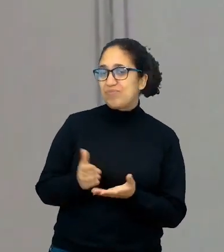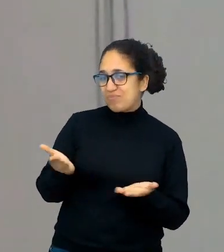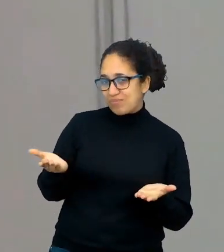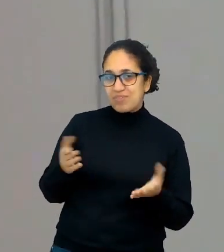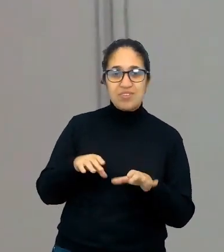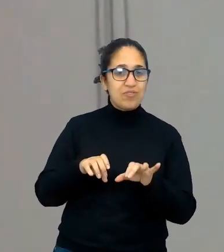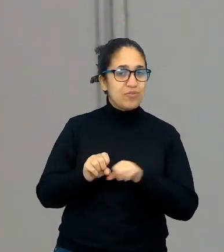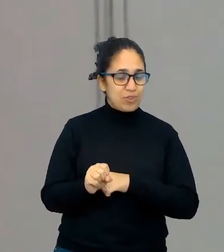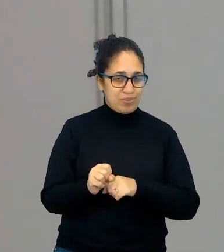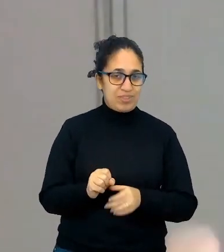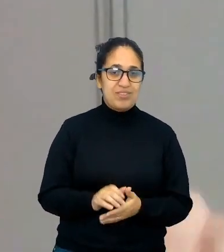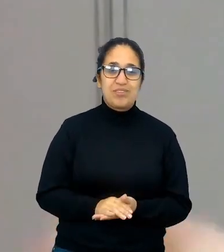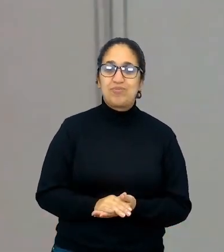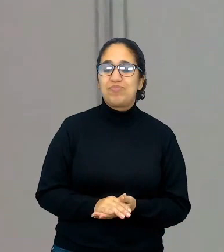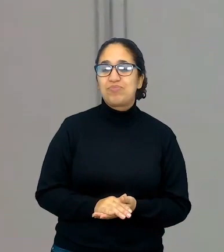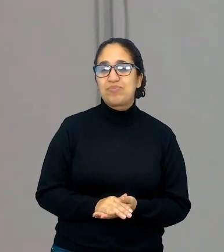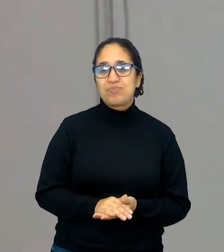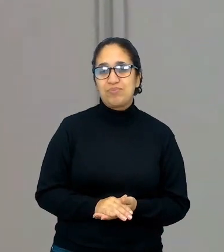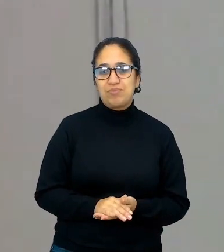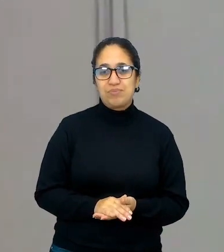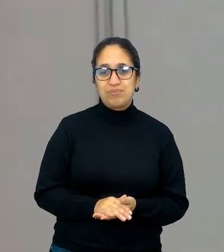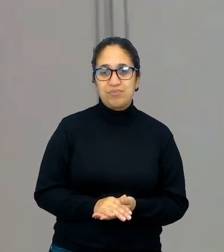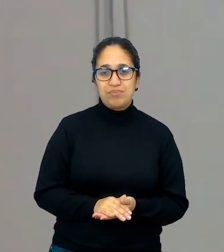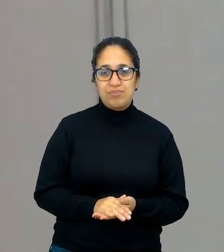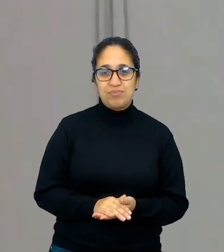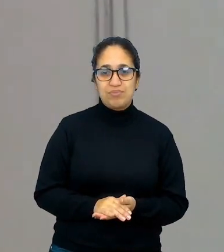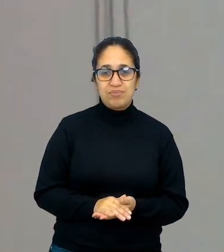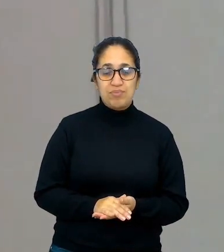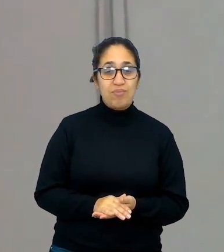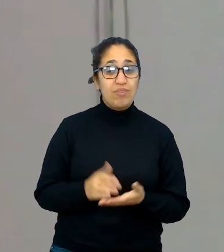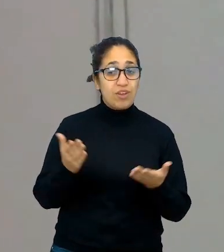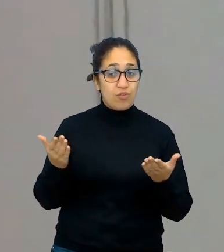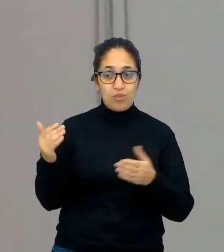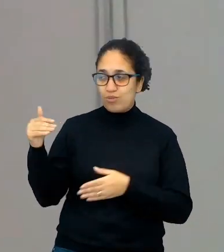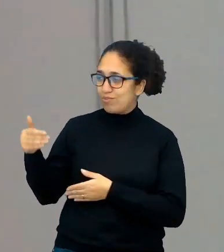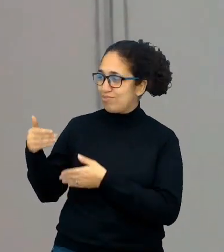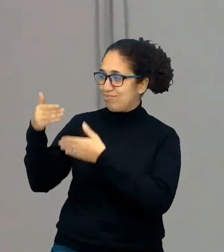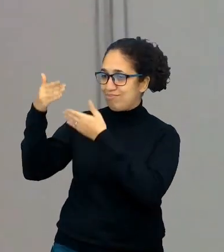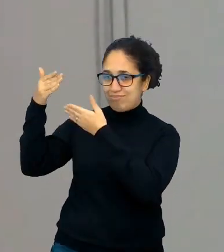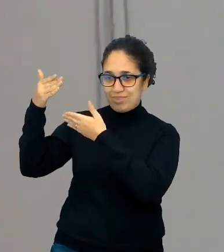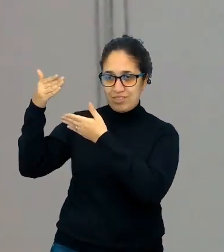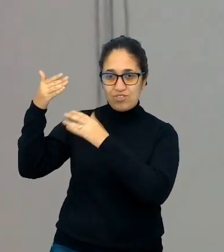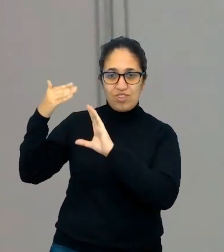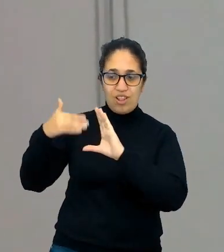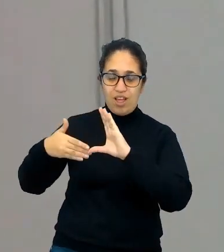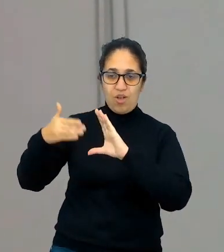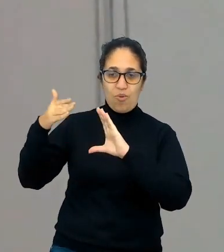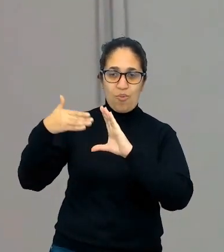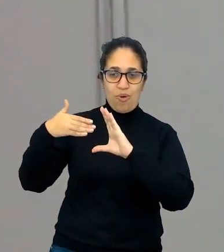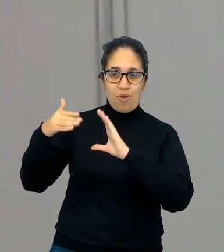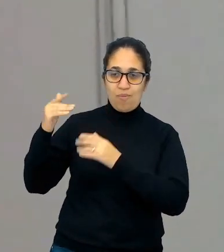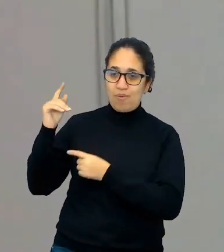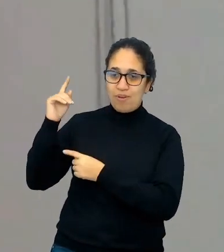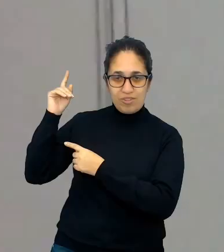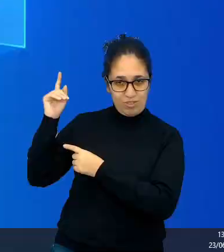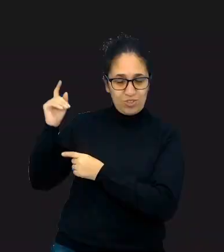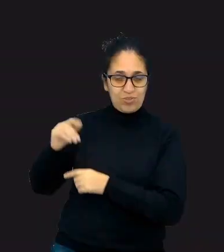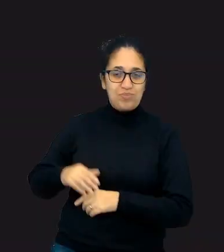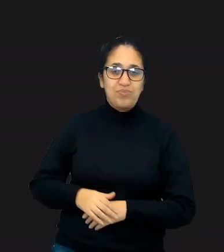nossa formação do programa, tá? Então, eu vou compartilhar com vocês o nosso